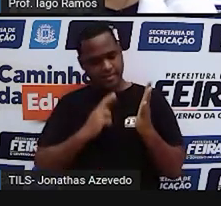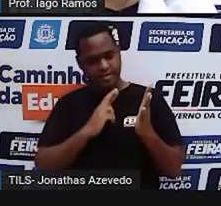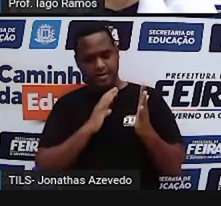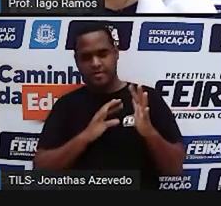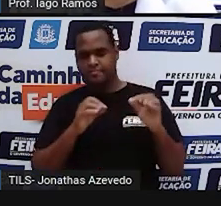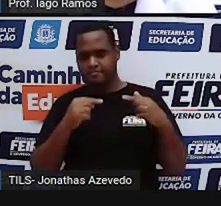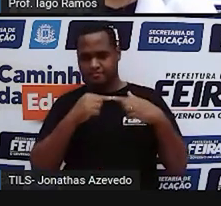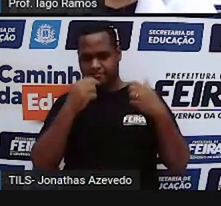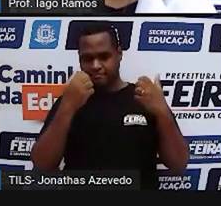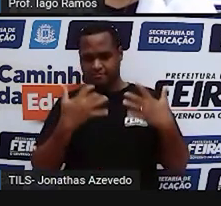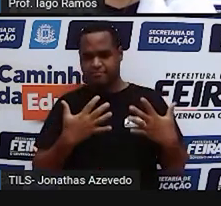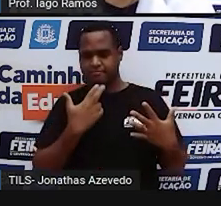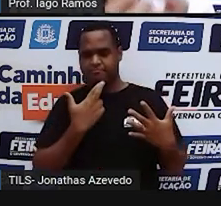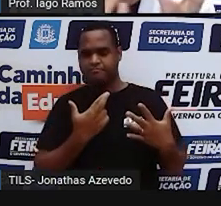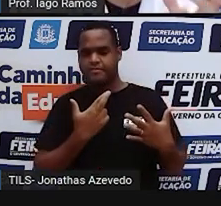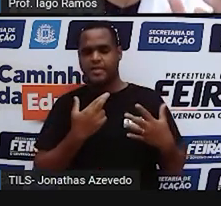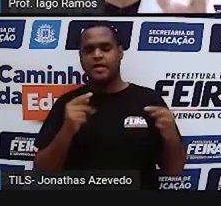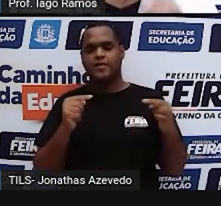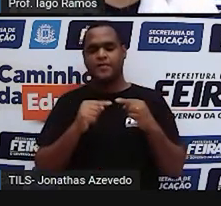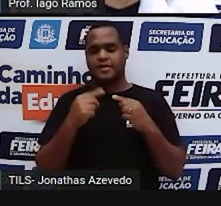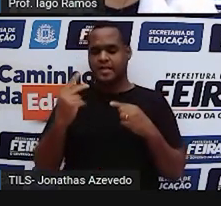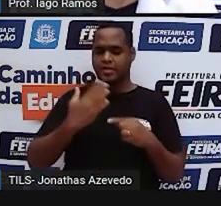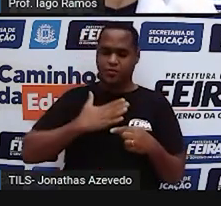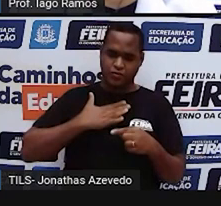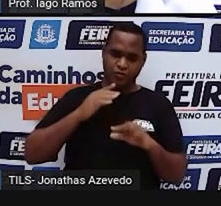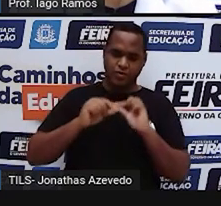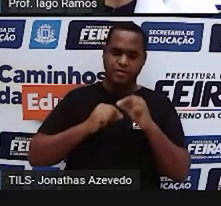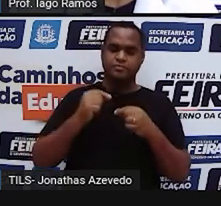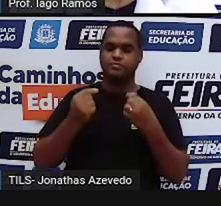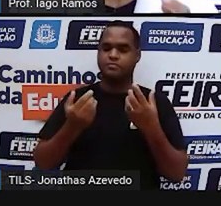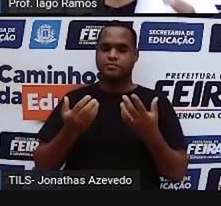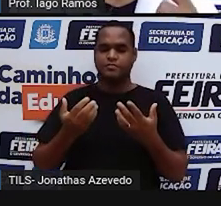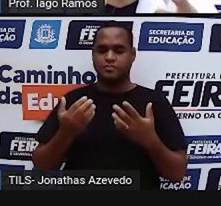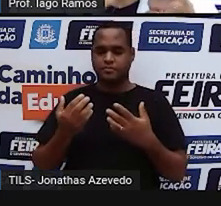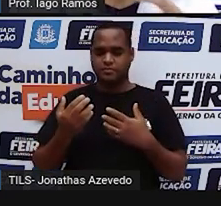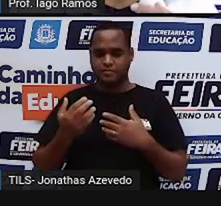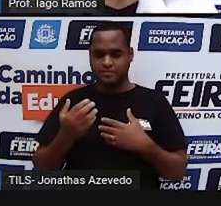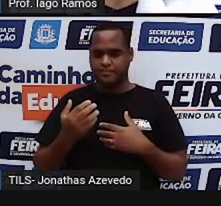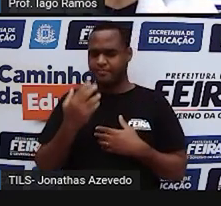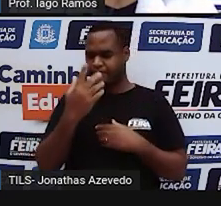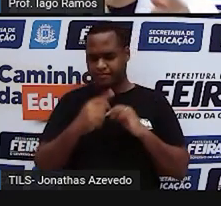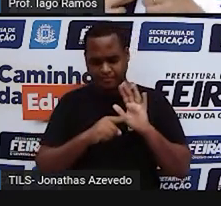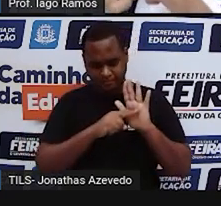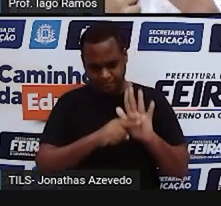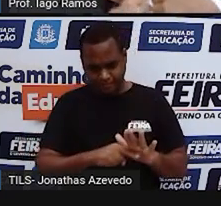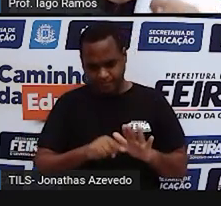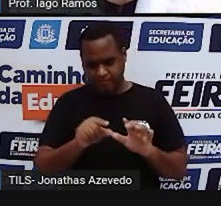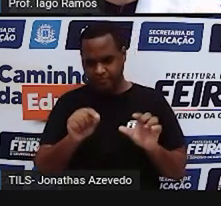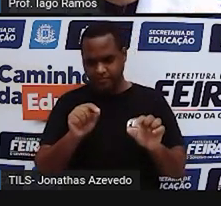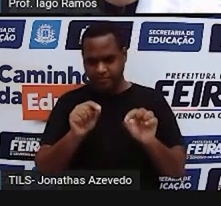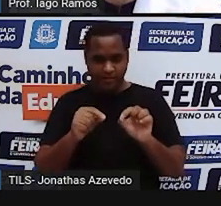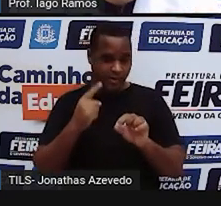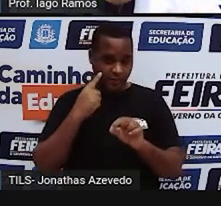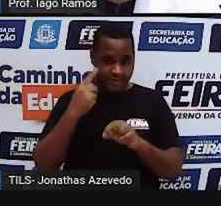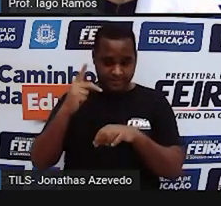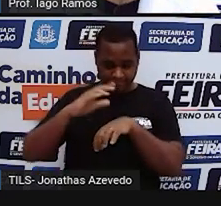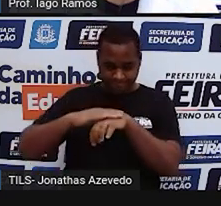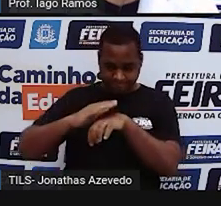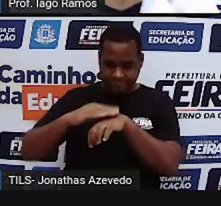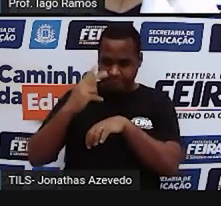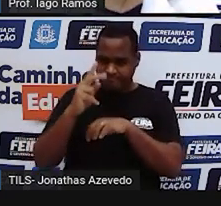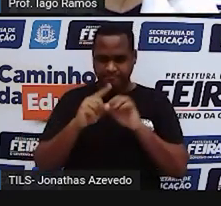um comentário sobre o que você mais gostou dessa aula por quê que isso te ajuda a você se avaliar